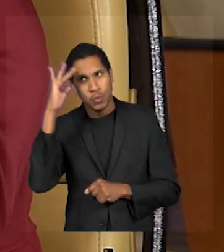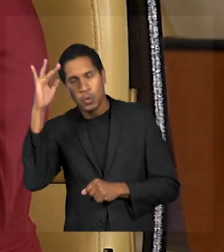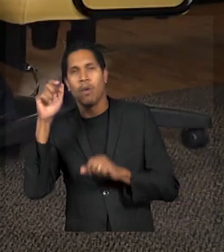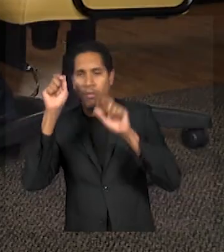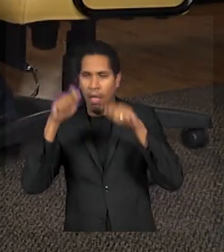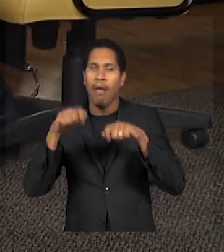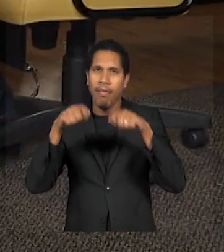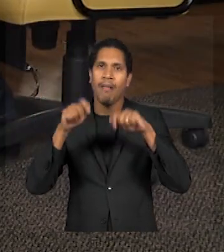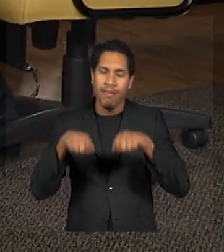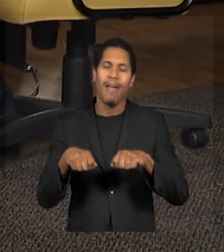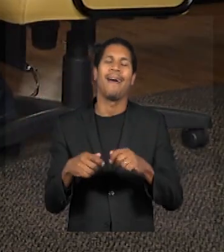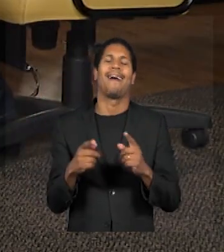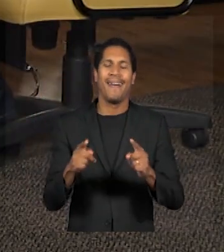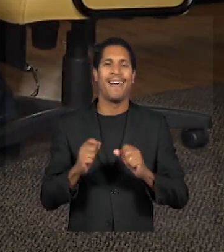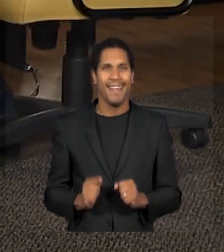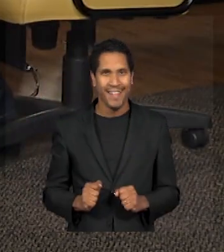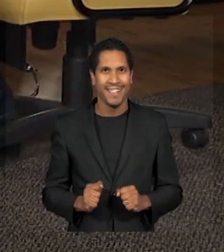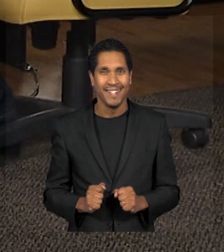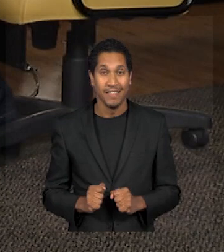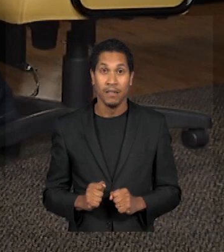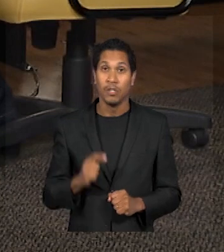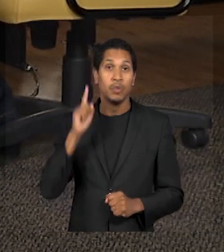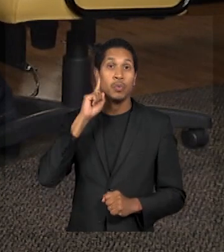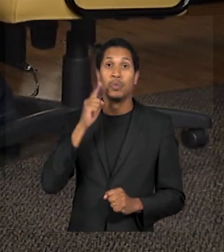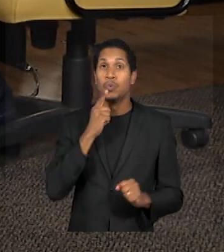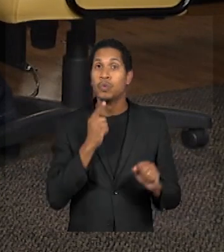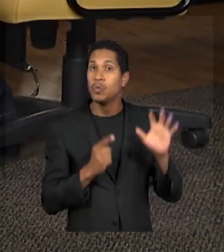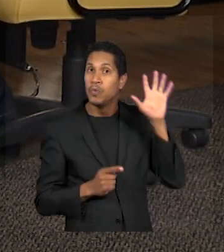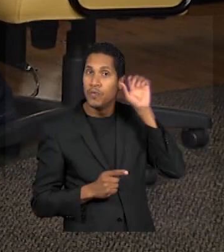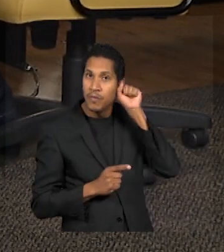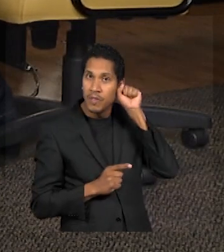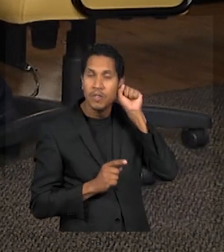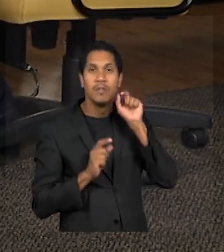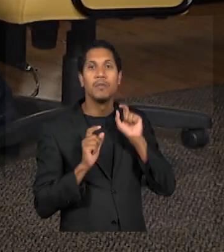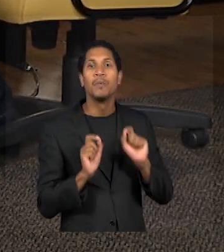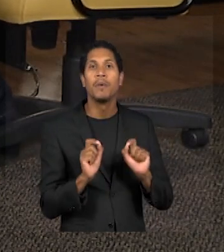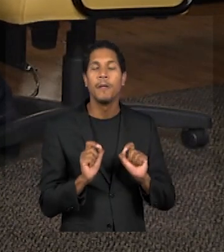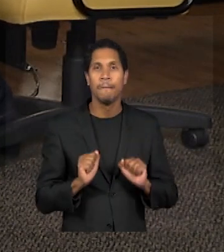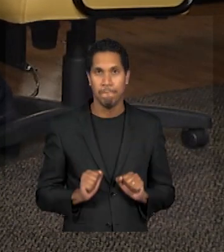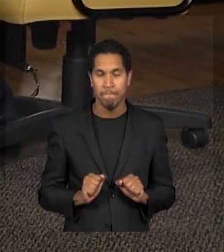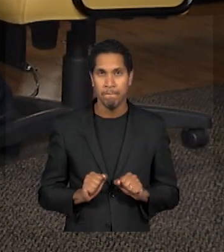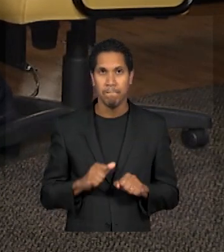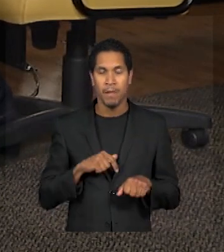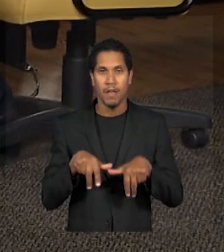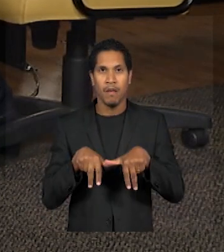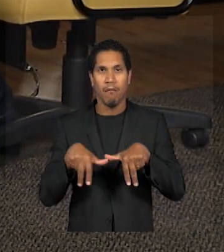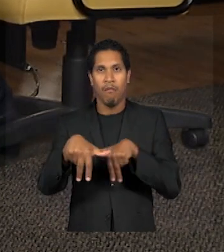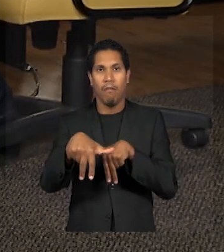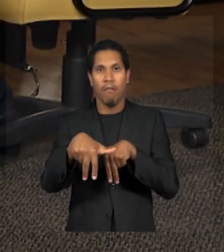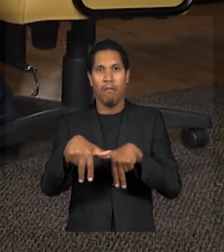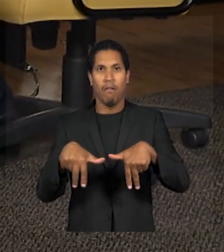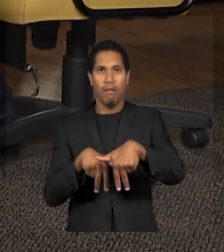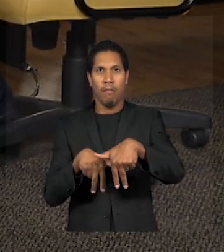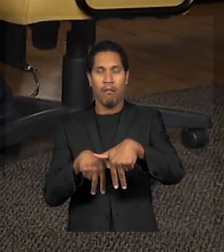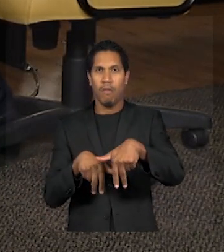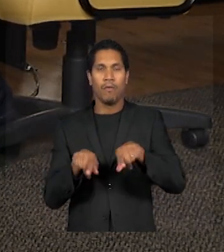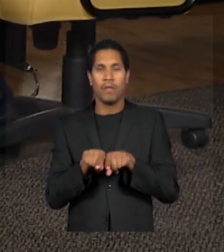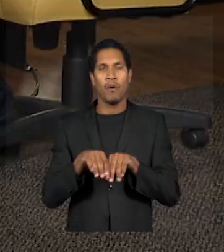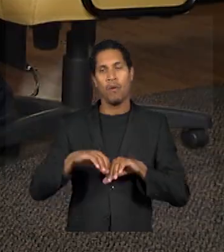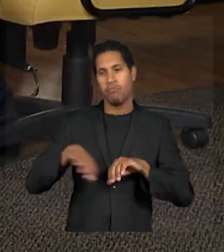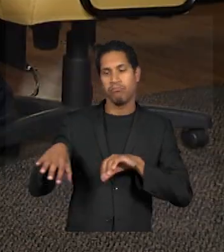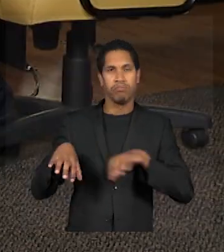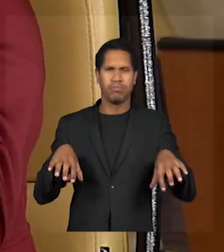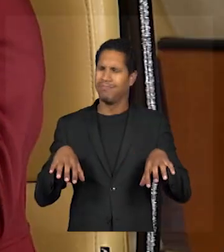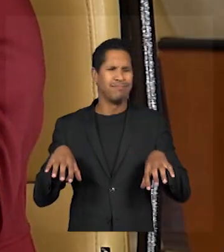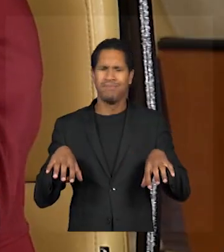possível. Um sonho onde surdos e ouvintes não andem um na frente do outro ou um apartado